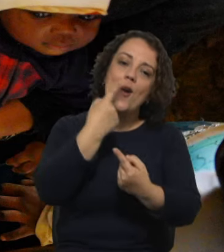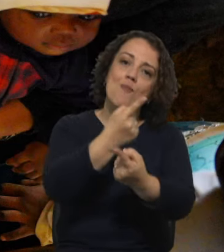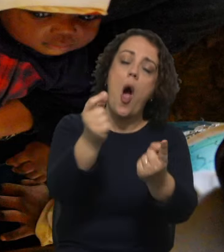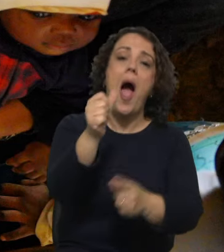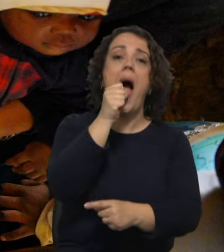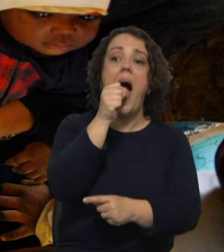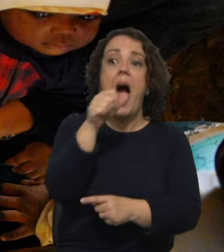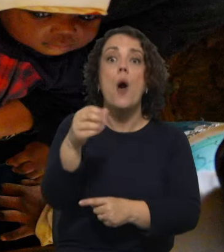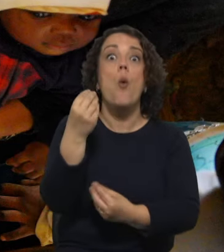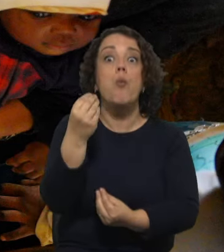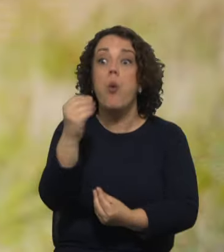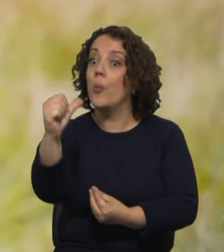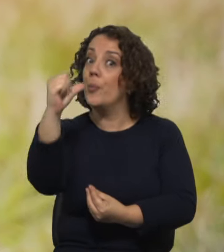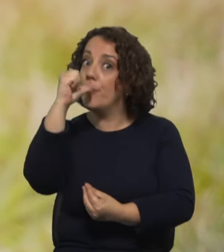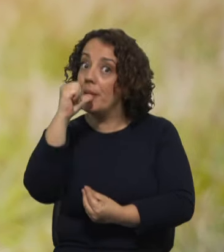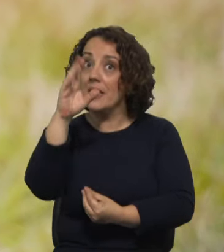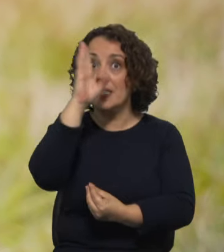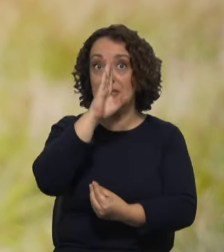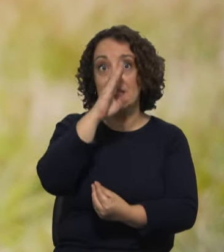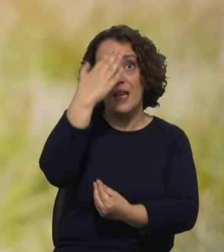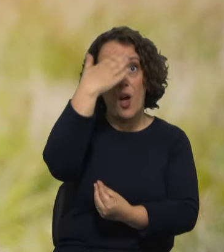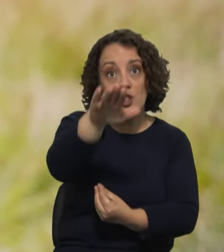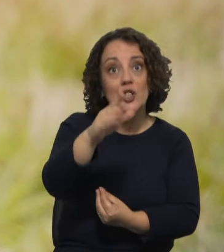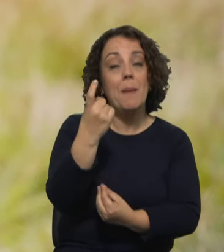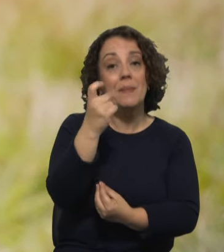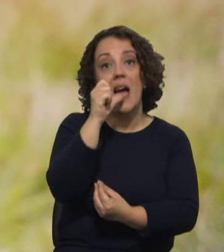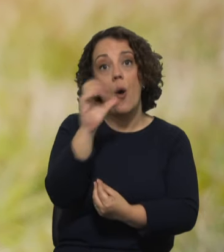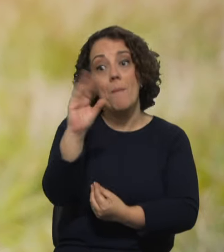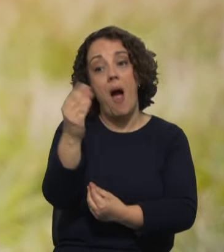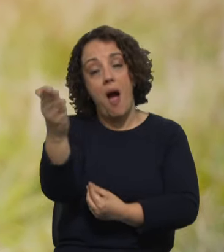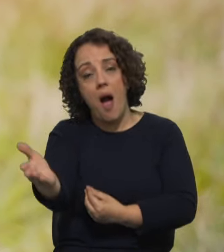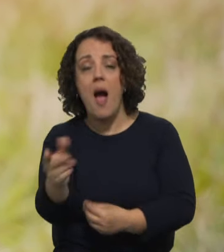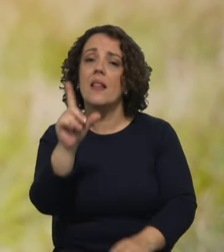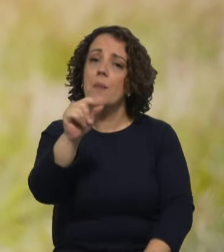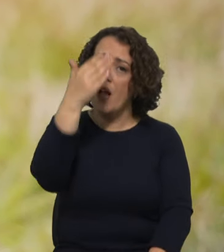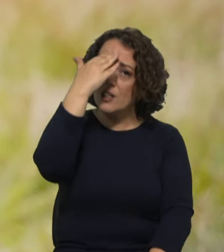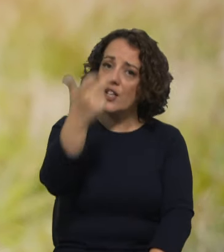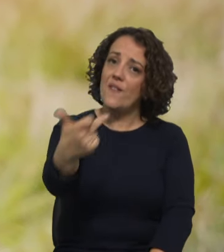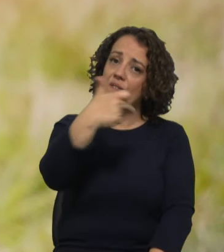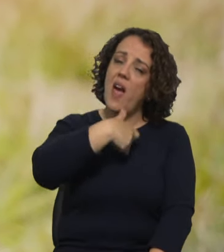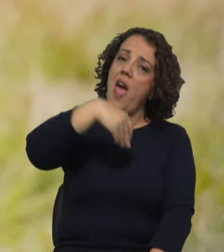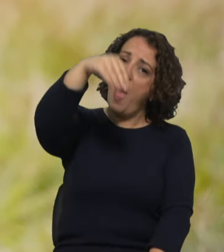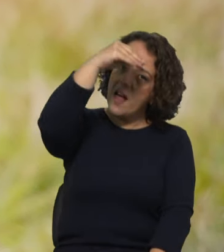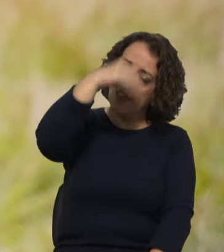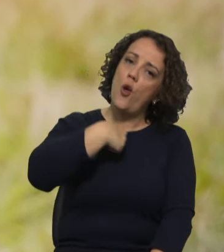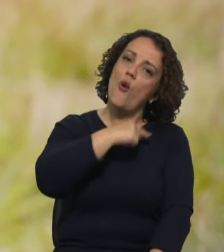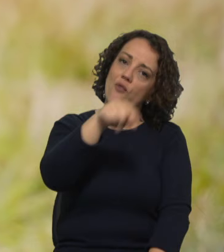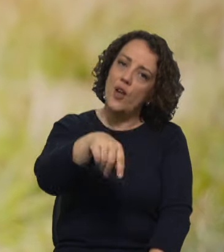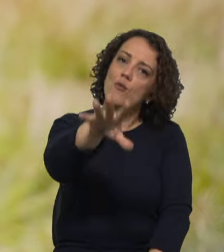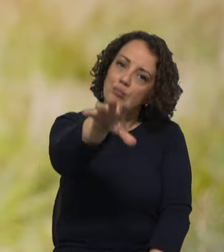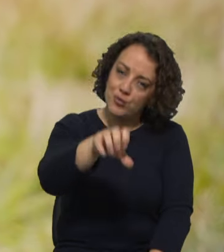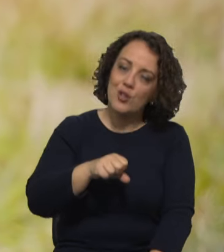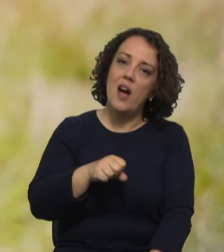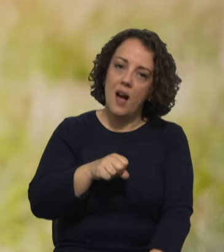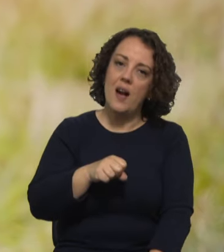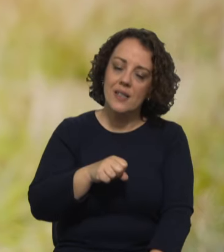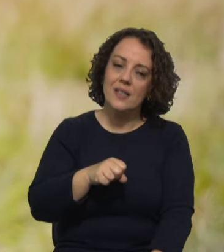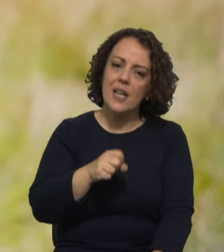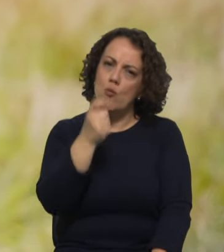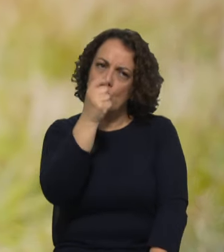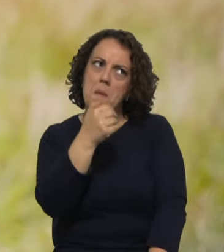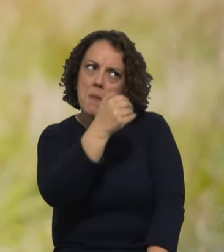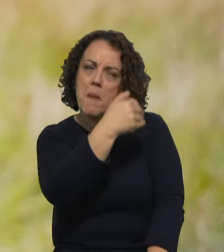água que é boa de beber para se vocês quiserem ir buscar mais água e mais tarde se você vocês quiserem vir até à nossa aldeia venho buscar-lo ali acima mas